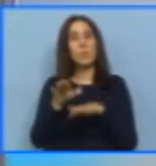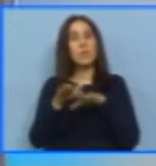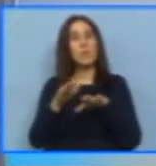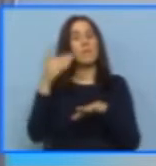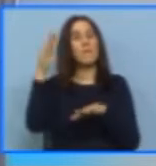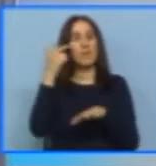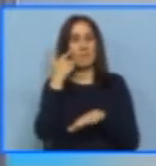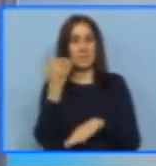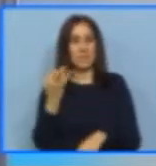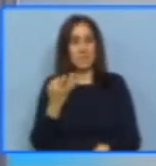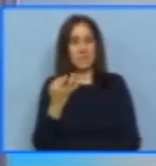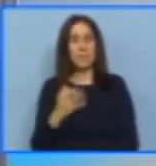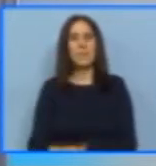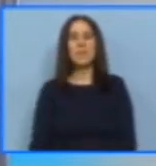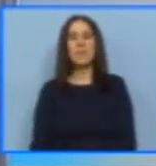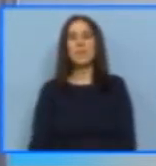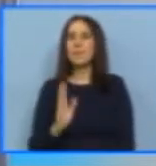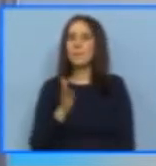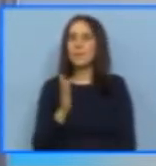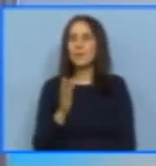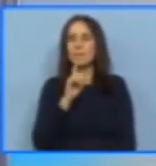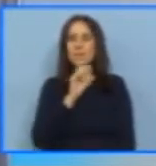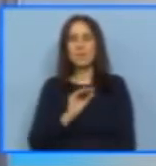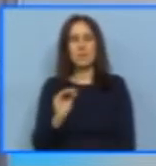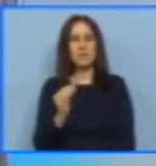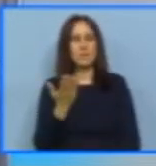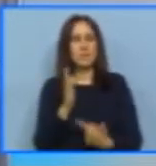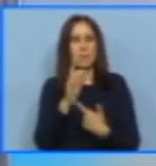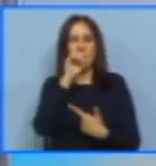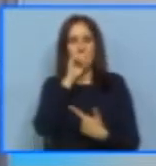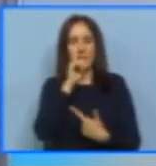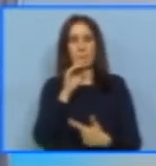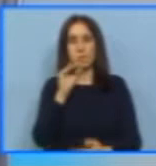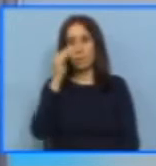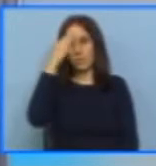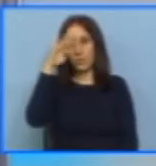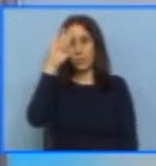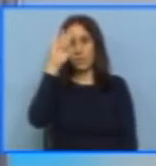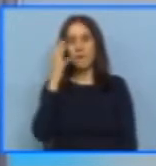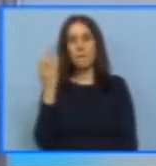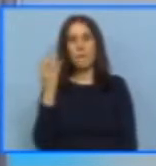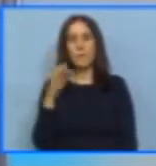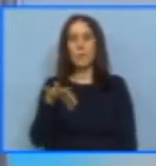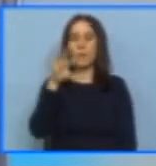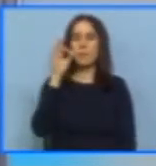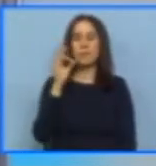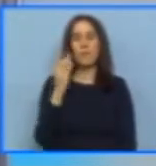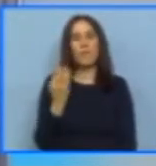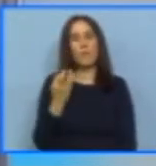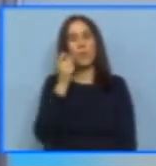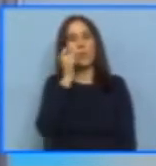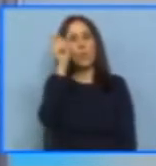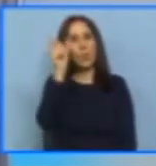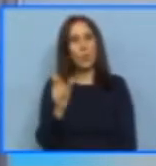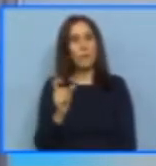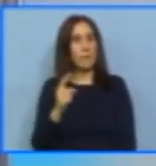em alguns casos até só para ficar em silêncio. Por exemplo, lembro quando ele foi a Cuba, uma das opções que fez foi, ele foi